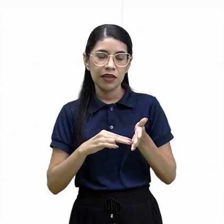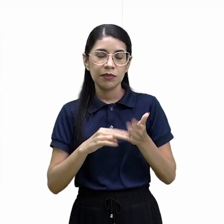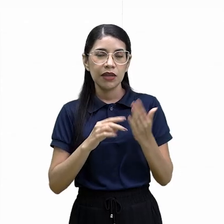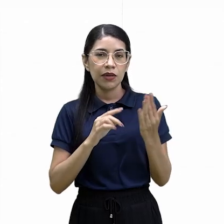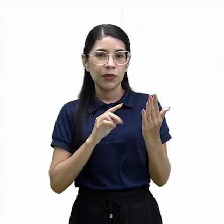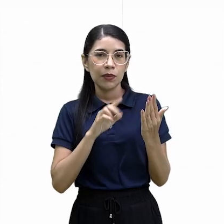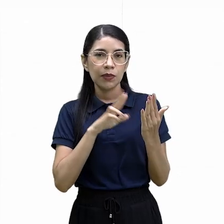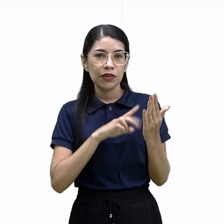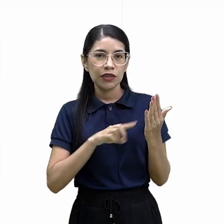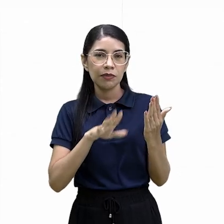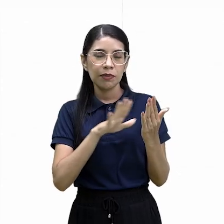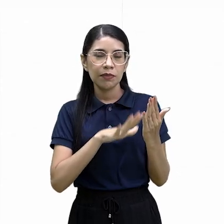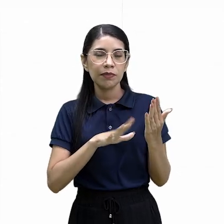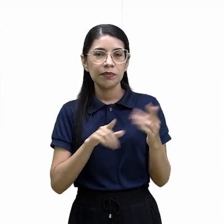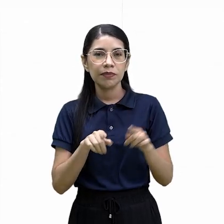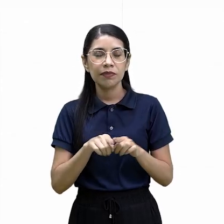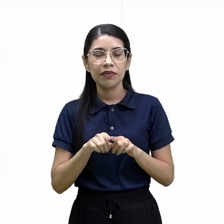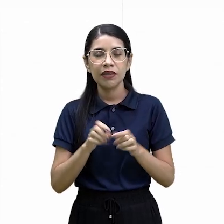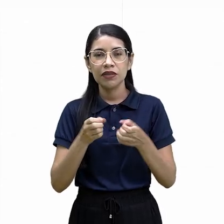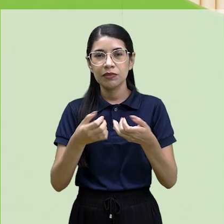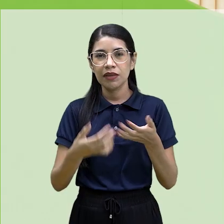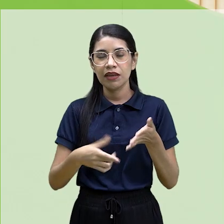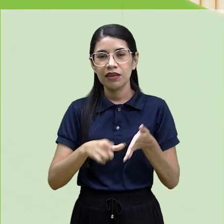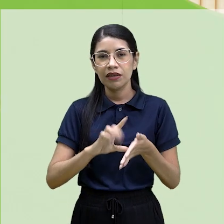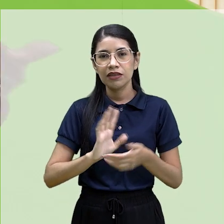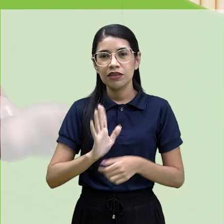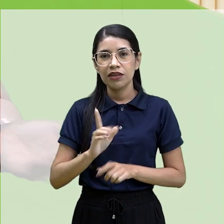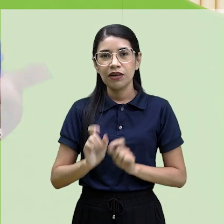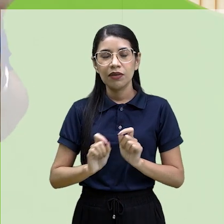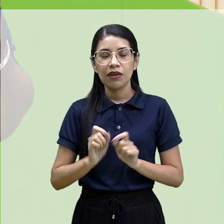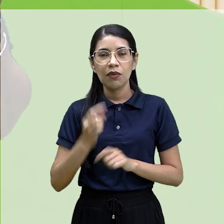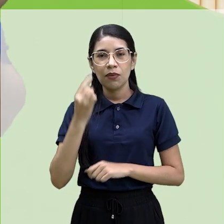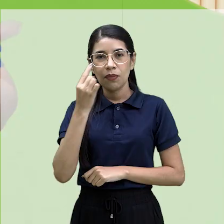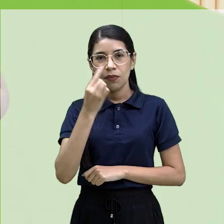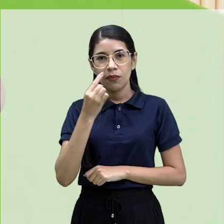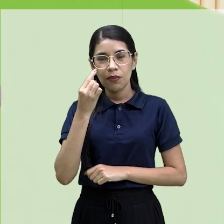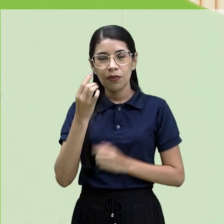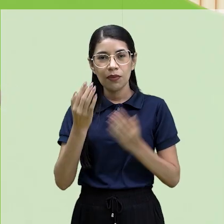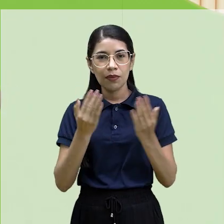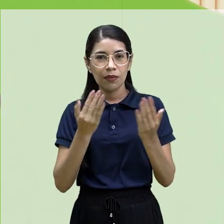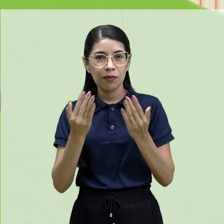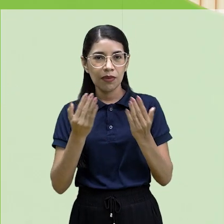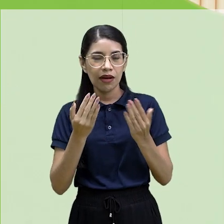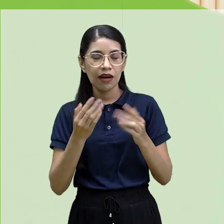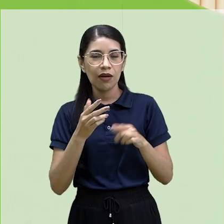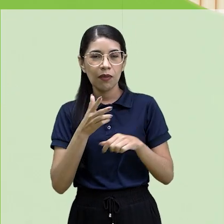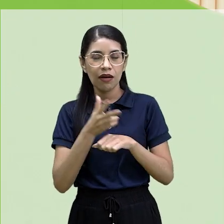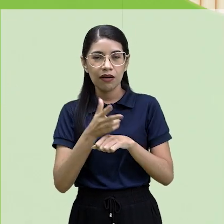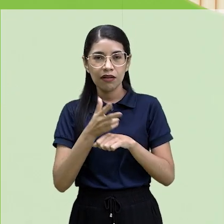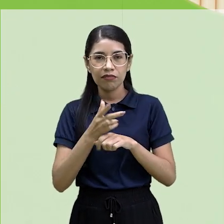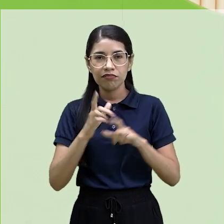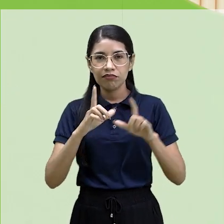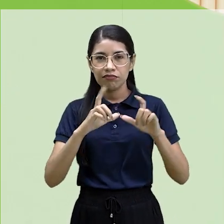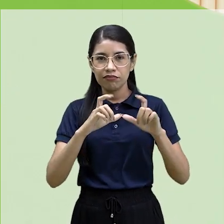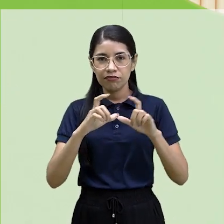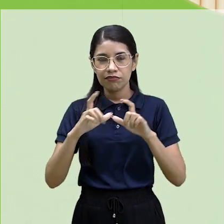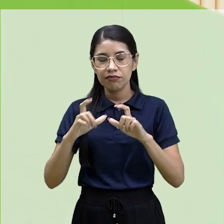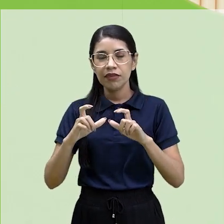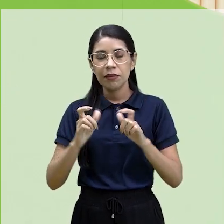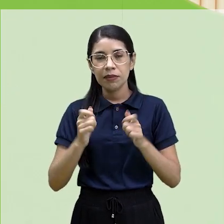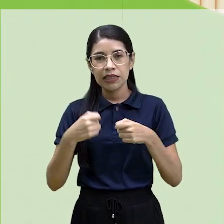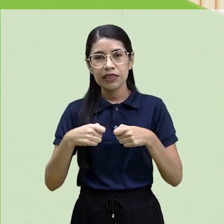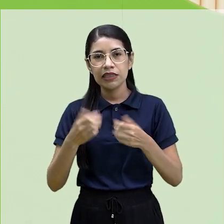Então, como eu disse para vocês, ao falarmos aí do olho, comparar com a câmera, nós temos que fazer